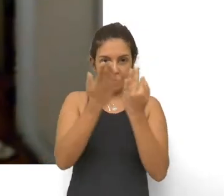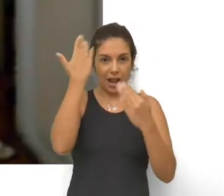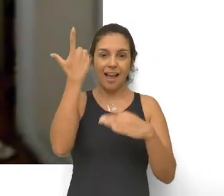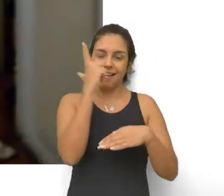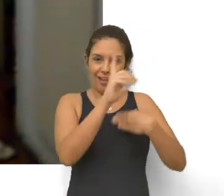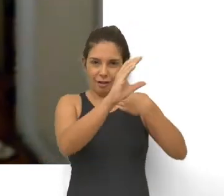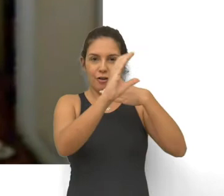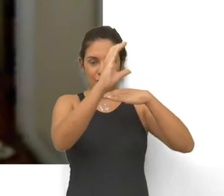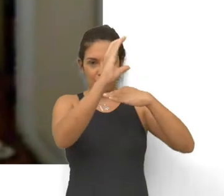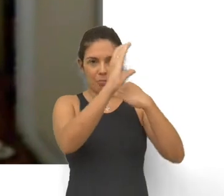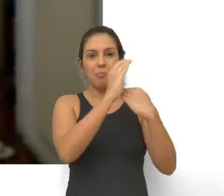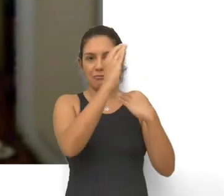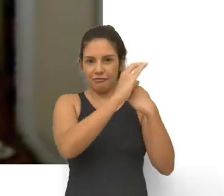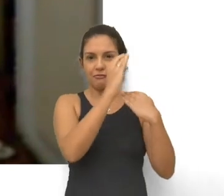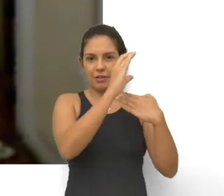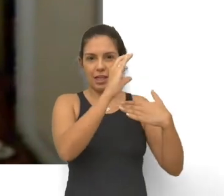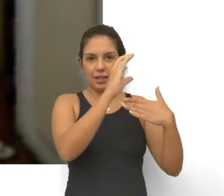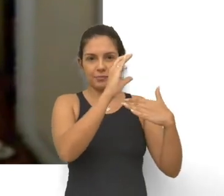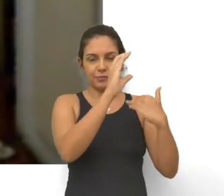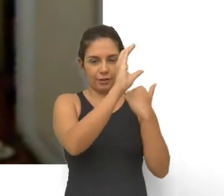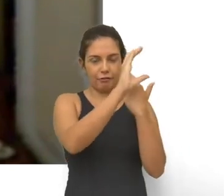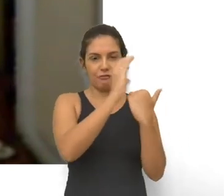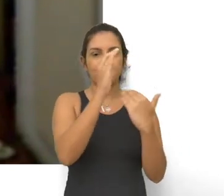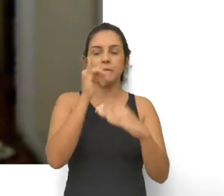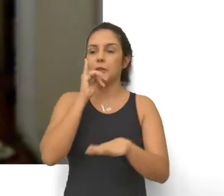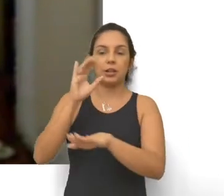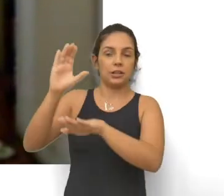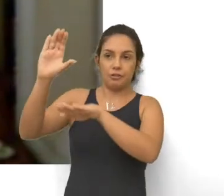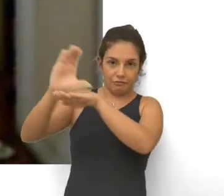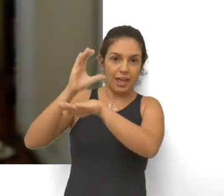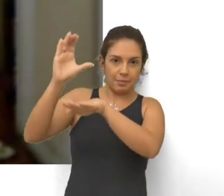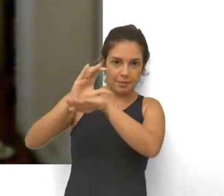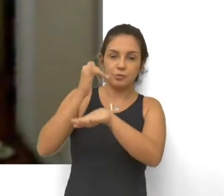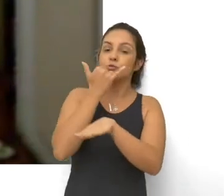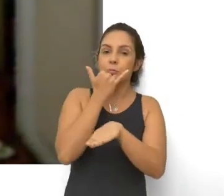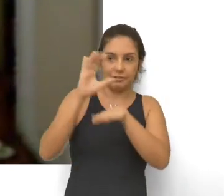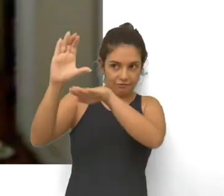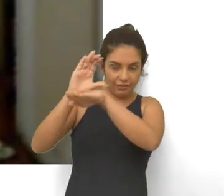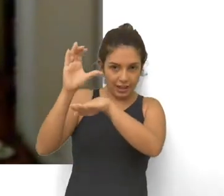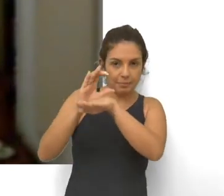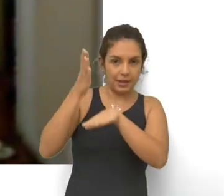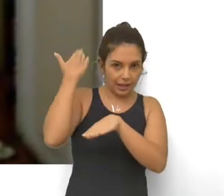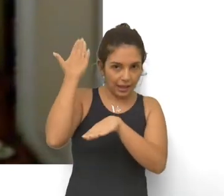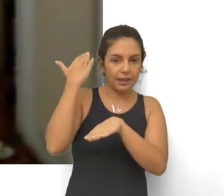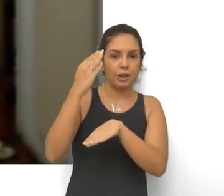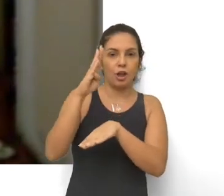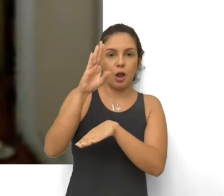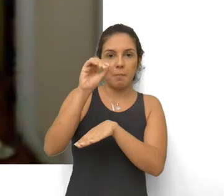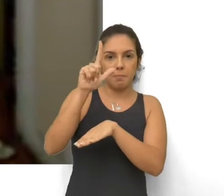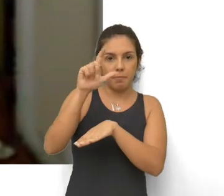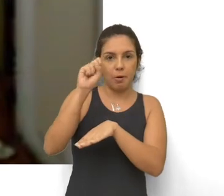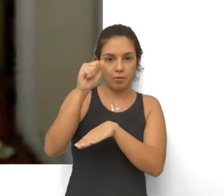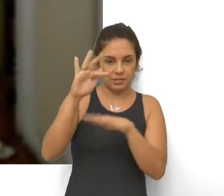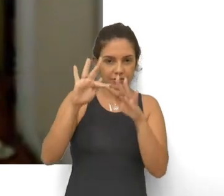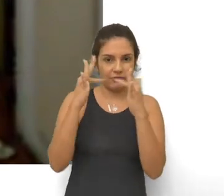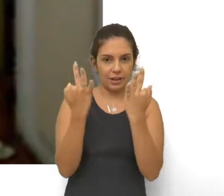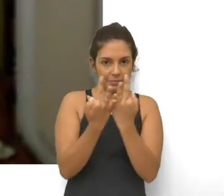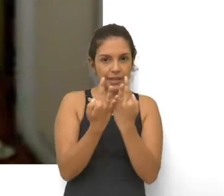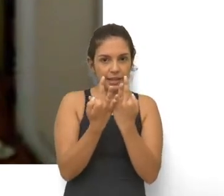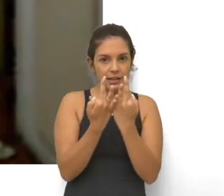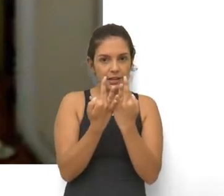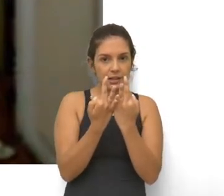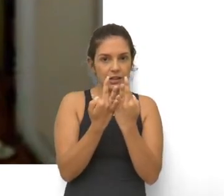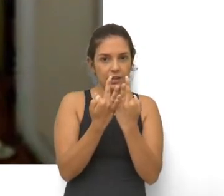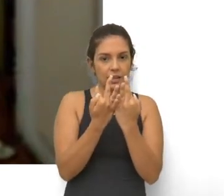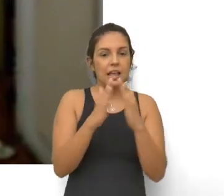Bolsa Família não ficavam acomodadas com aquele dinheirinho, como o pessoal chamava de bolsa esmola, que era uma maldade horrorosa, porque